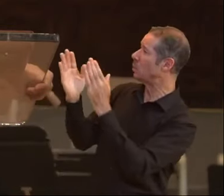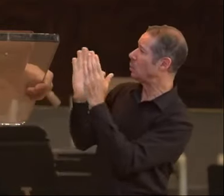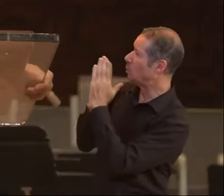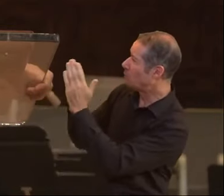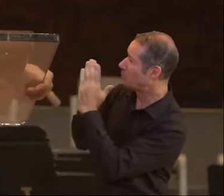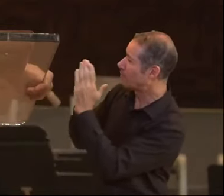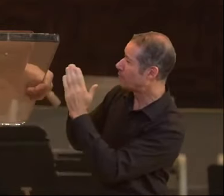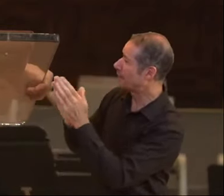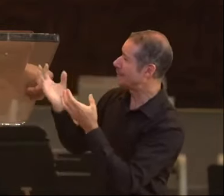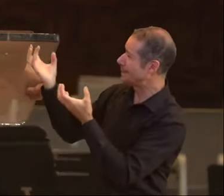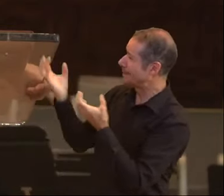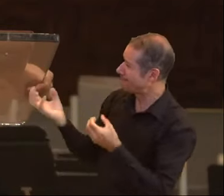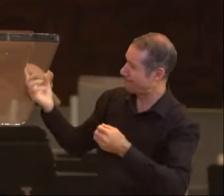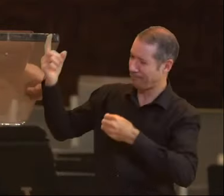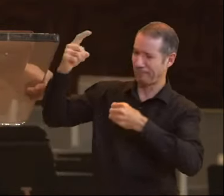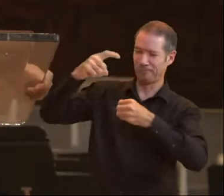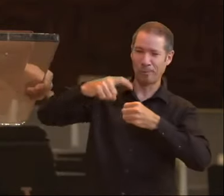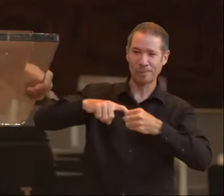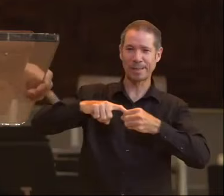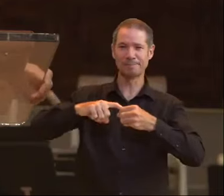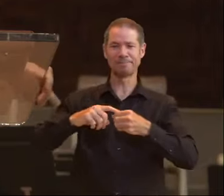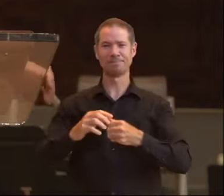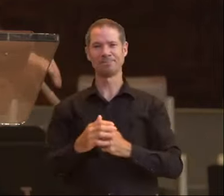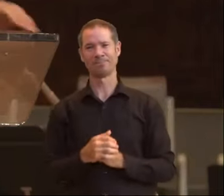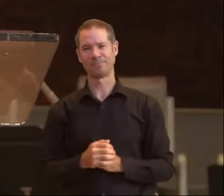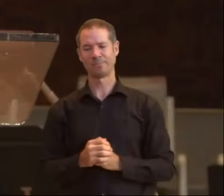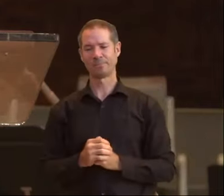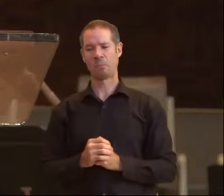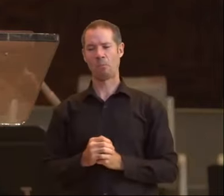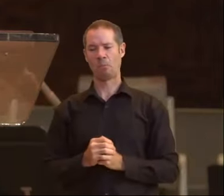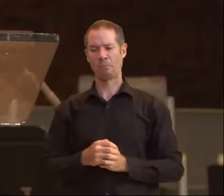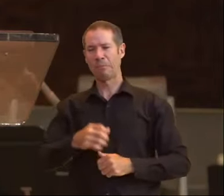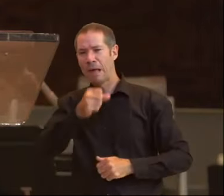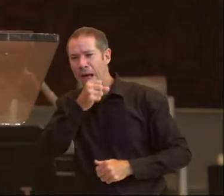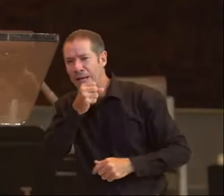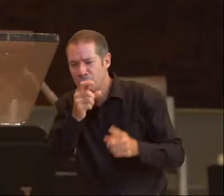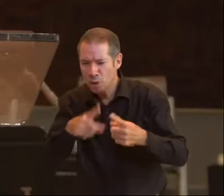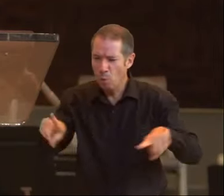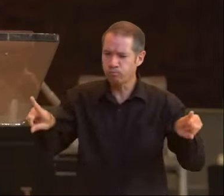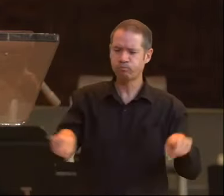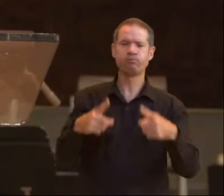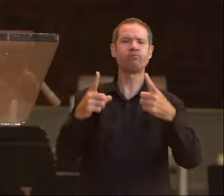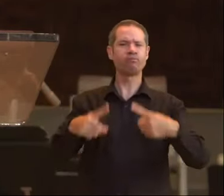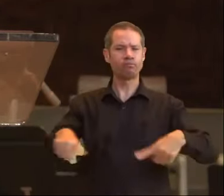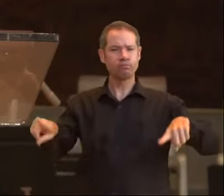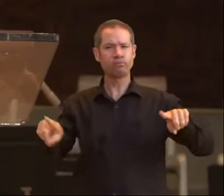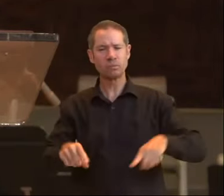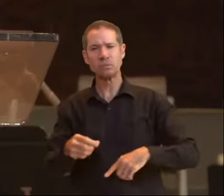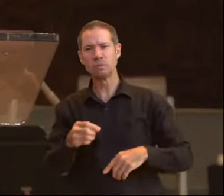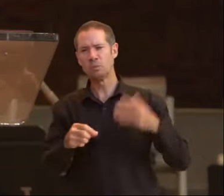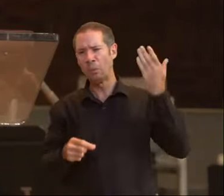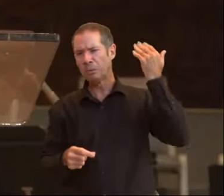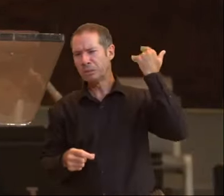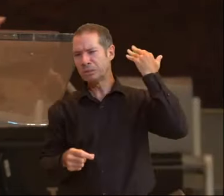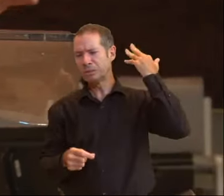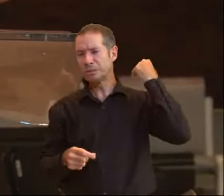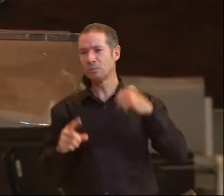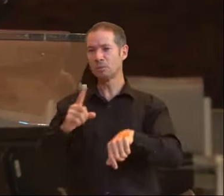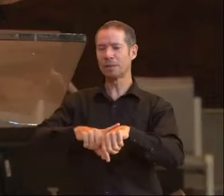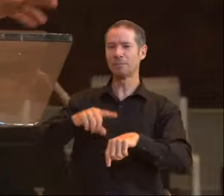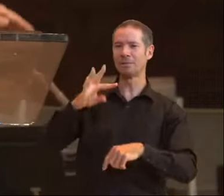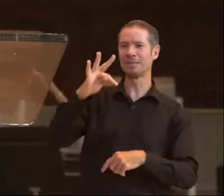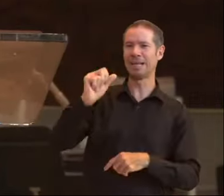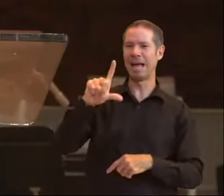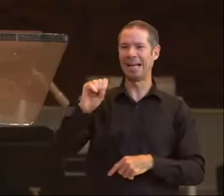eu quero voltar. Nós vamos cantar um cântico muito antigo, muito antigo. Esse cântico é do tempo da Talita,